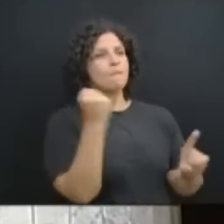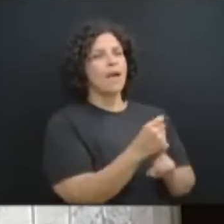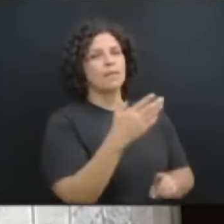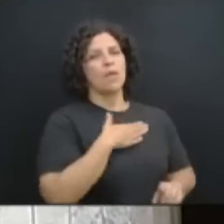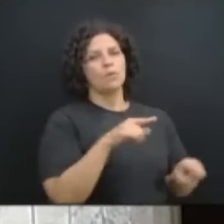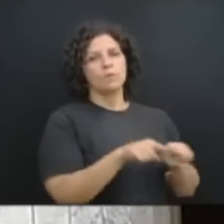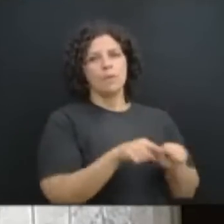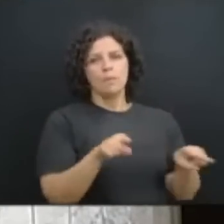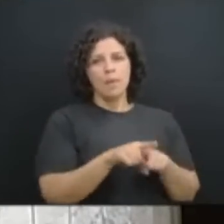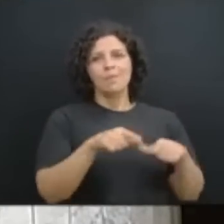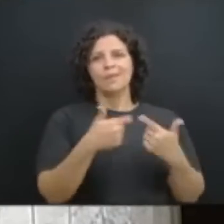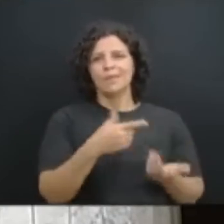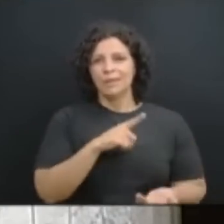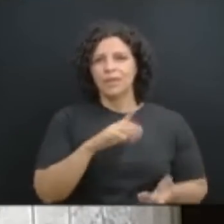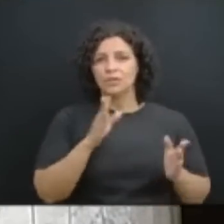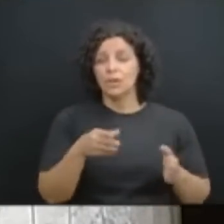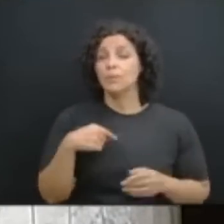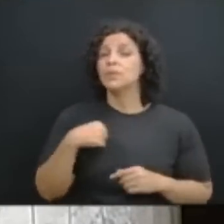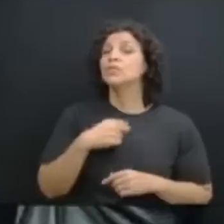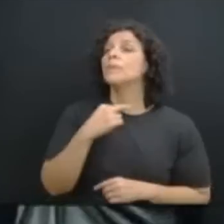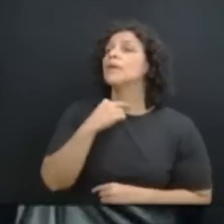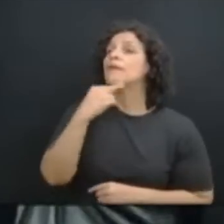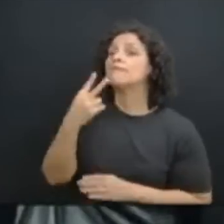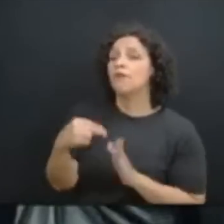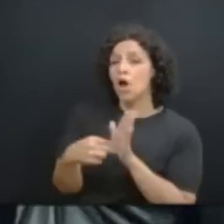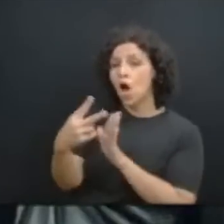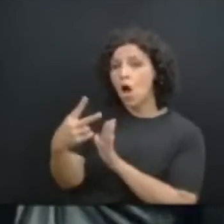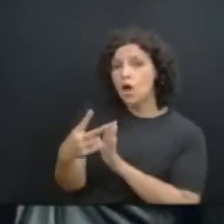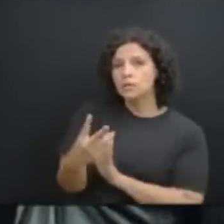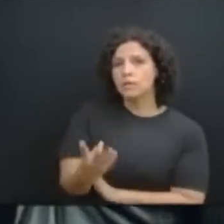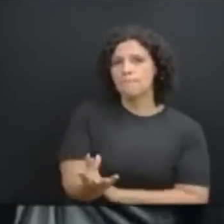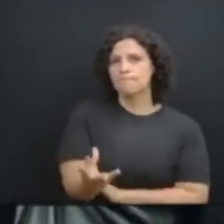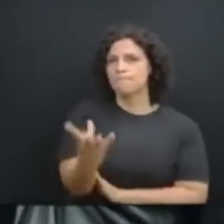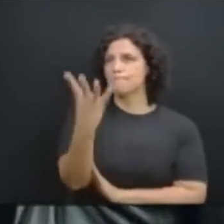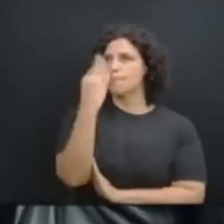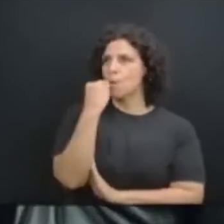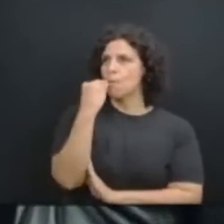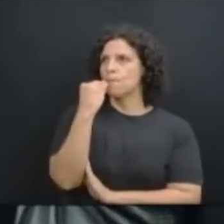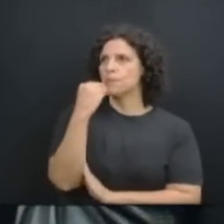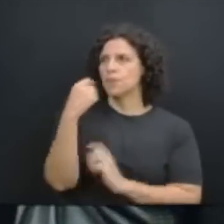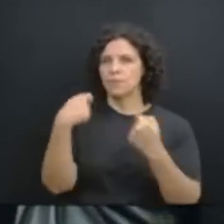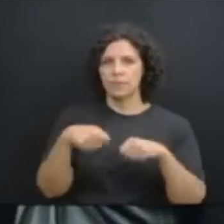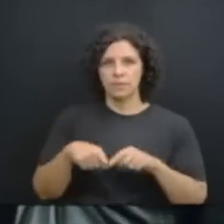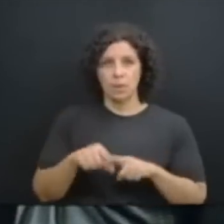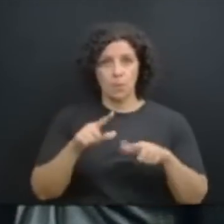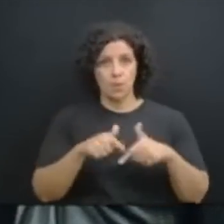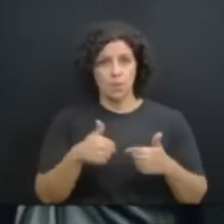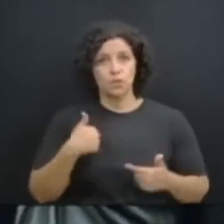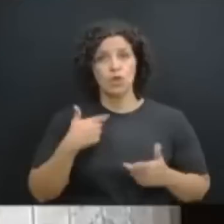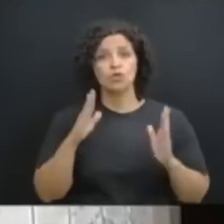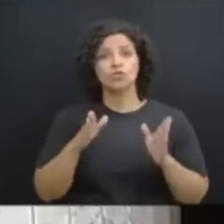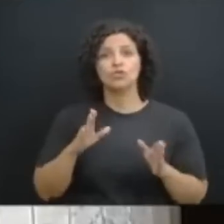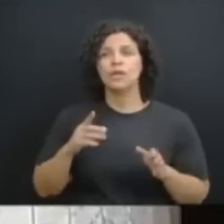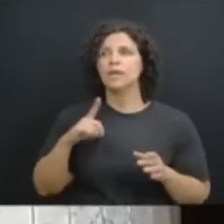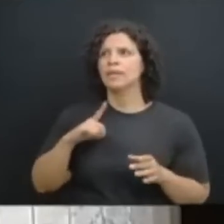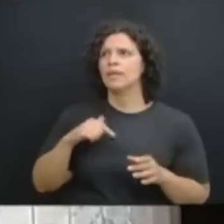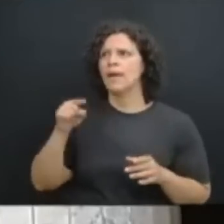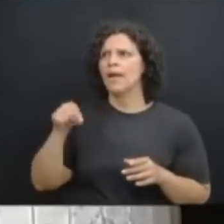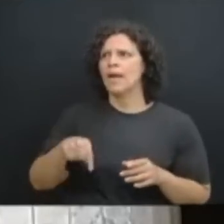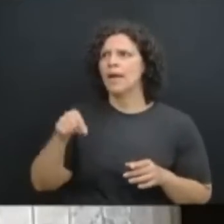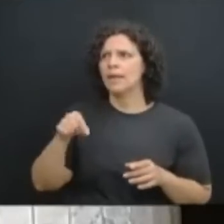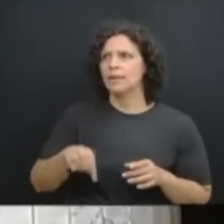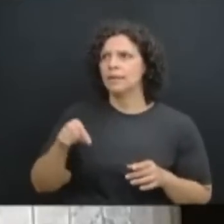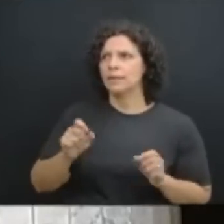eliminado. Por isso a minha voz tem que ser silenciada. Por isso eu fui seguido aqui dentro